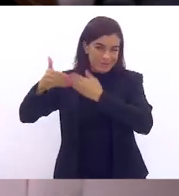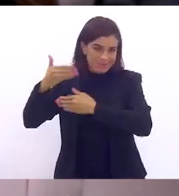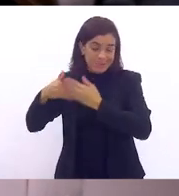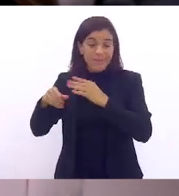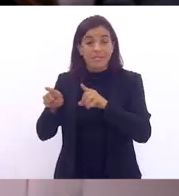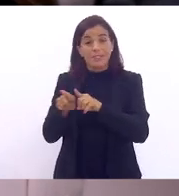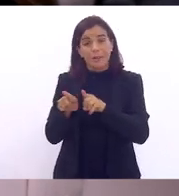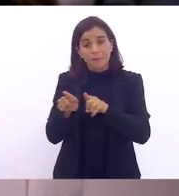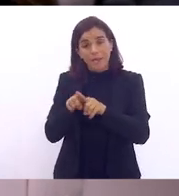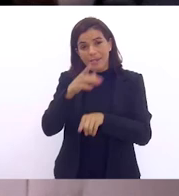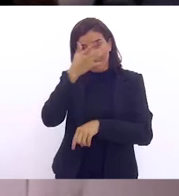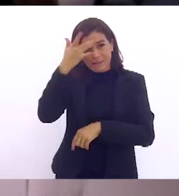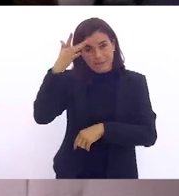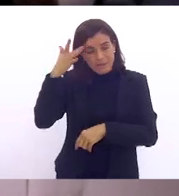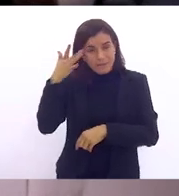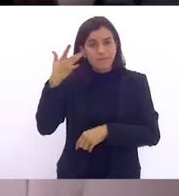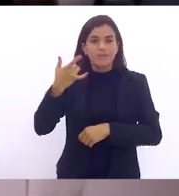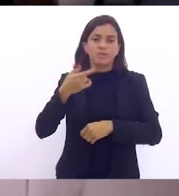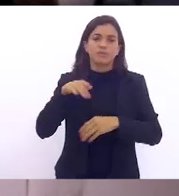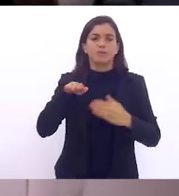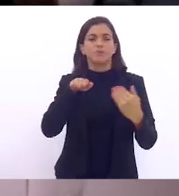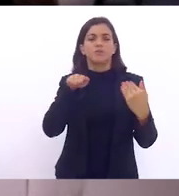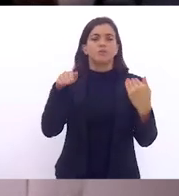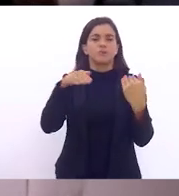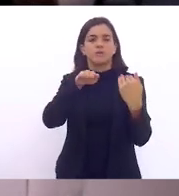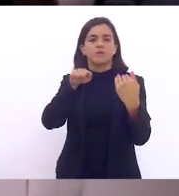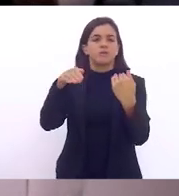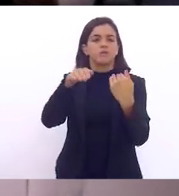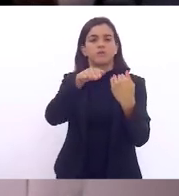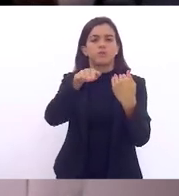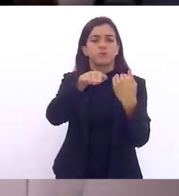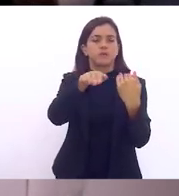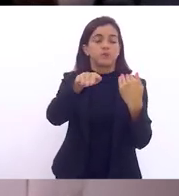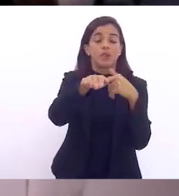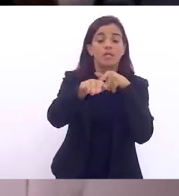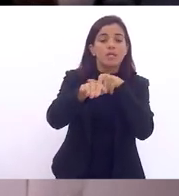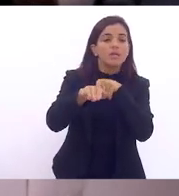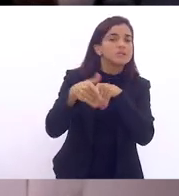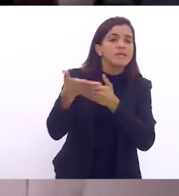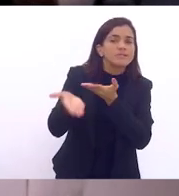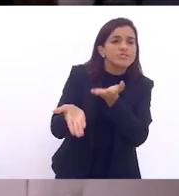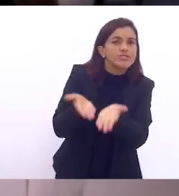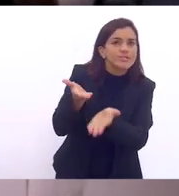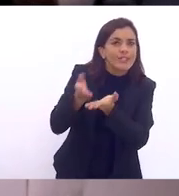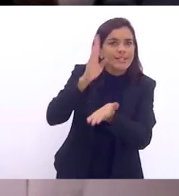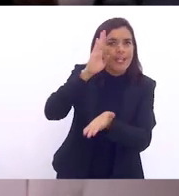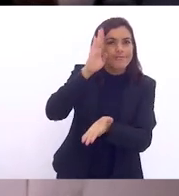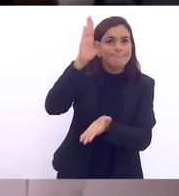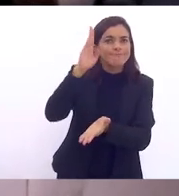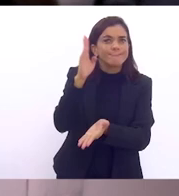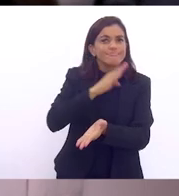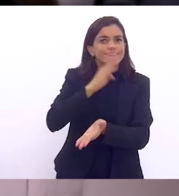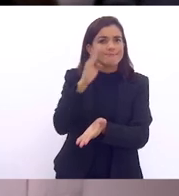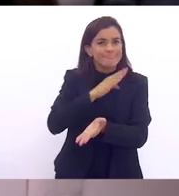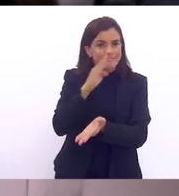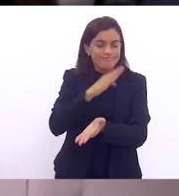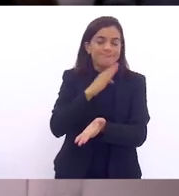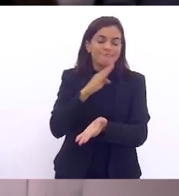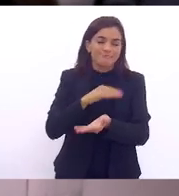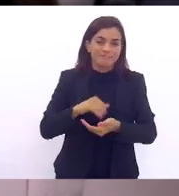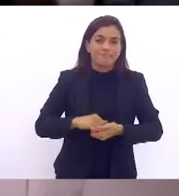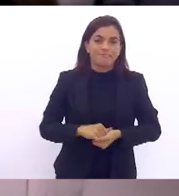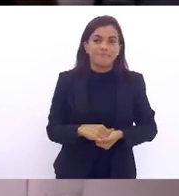usuário do do da rodovia ele seja tratado como a prioridade absoluta a prioridade